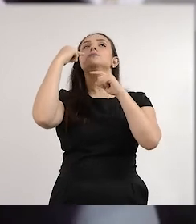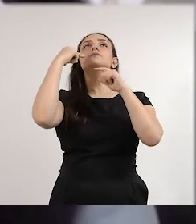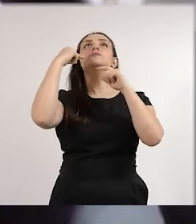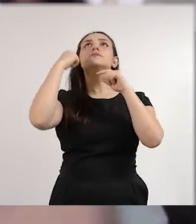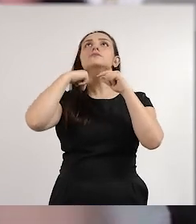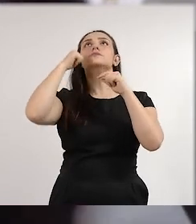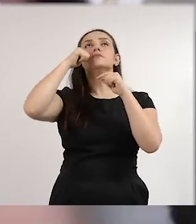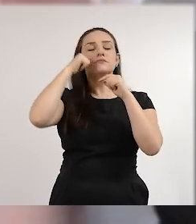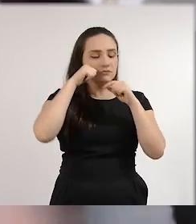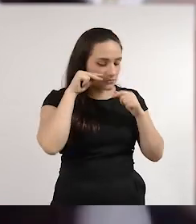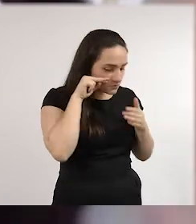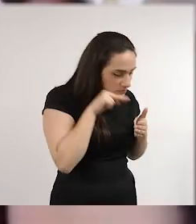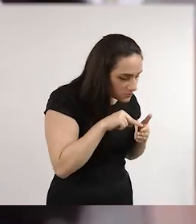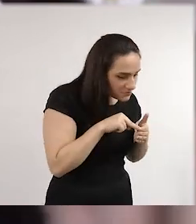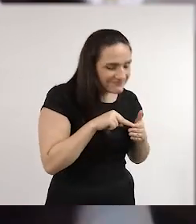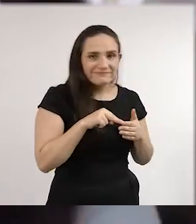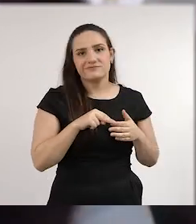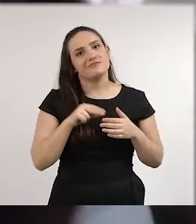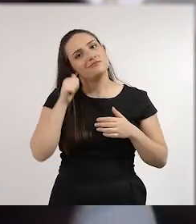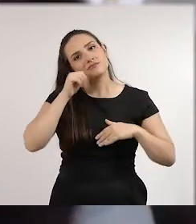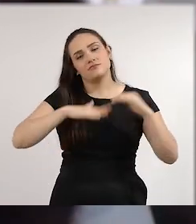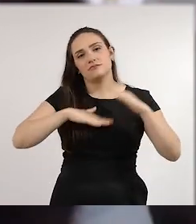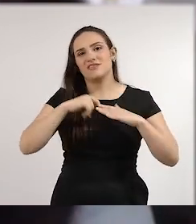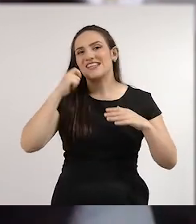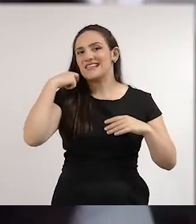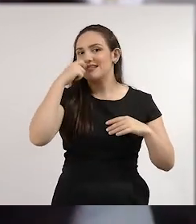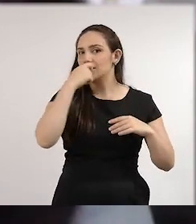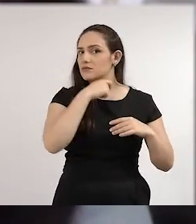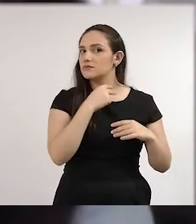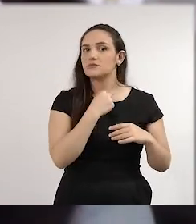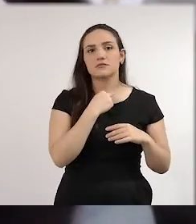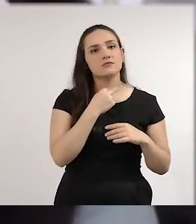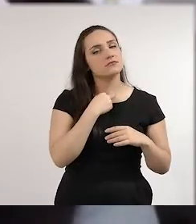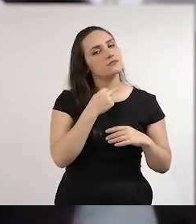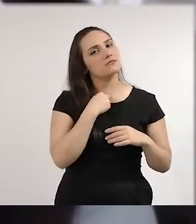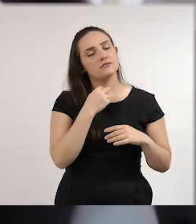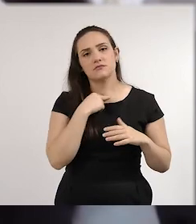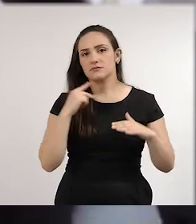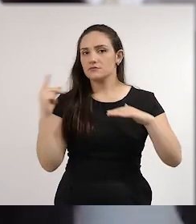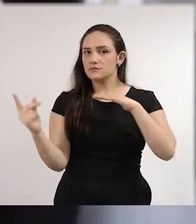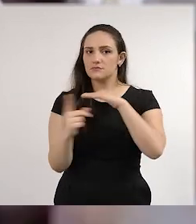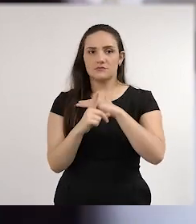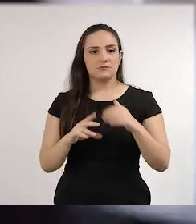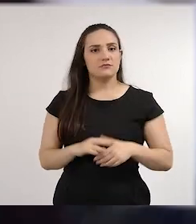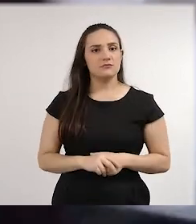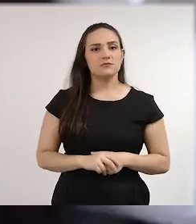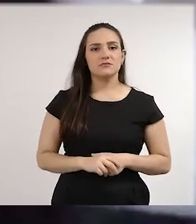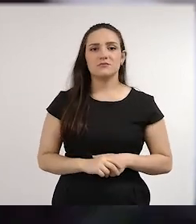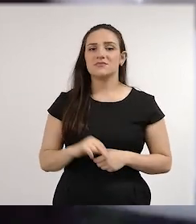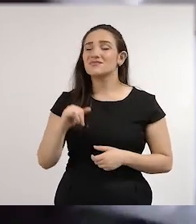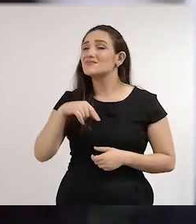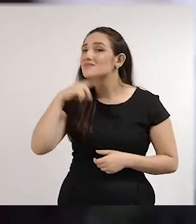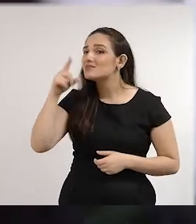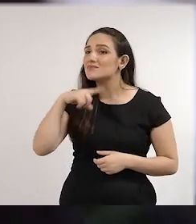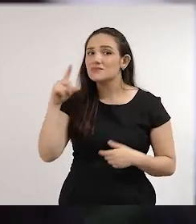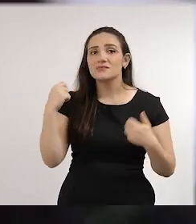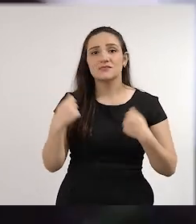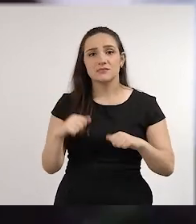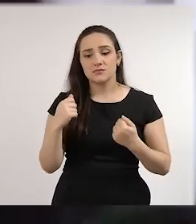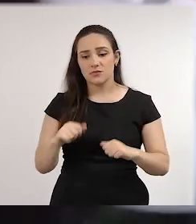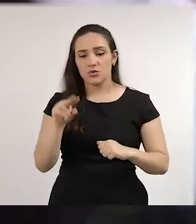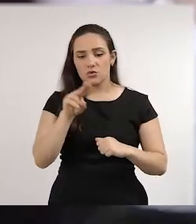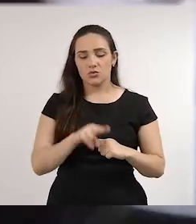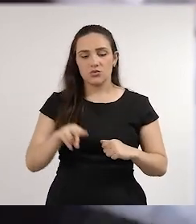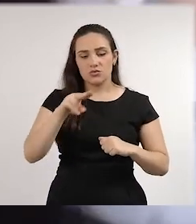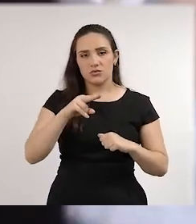Nesse período, a gente pede para não ter atendimento mesmo, né? Se não tem como, usar proteção facial,